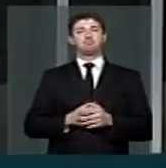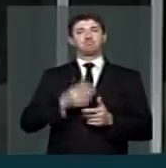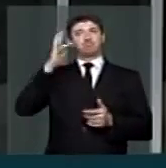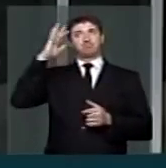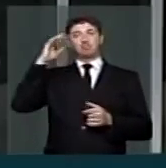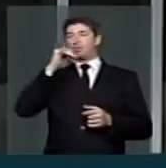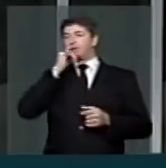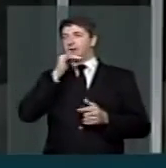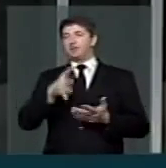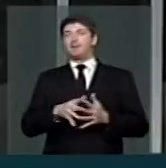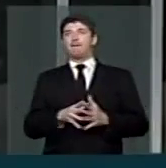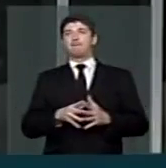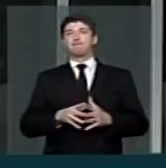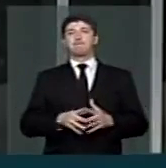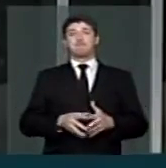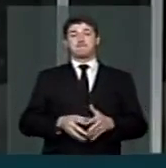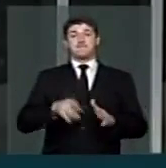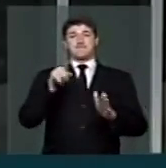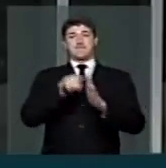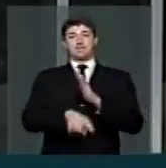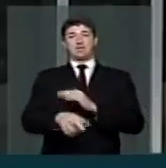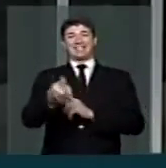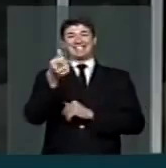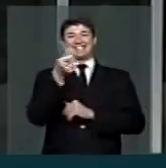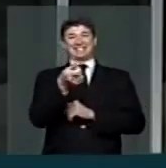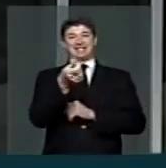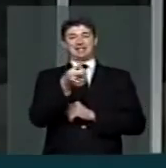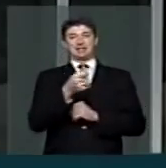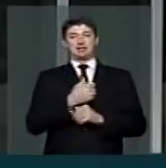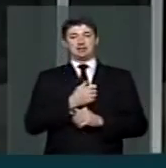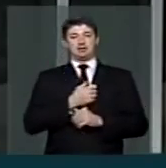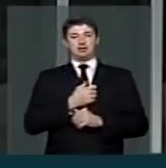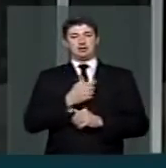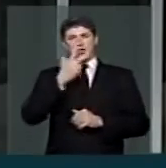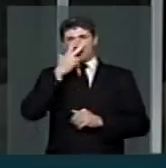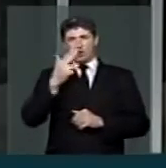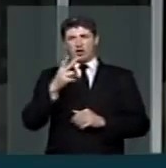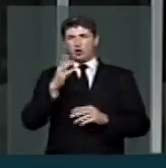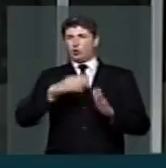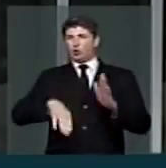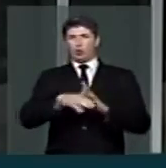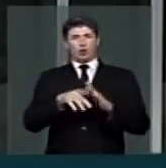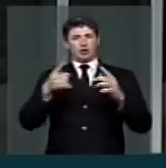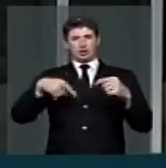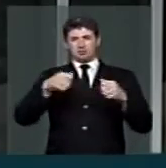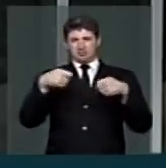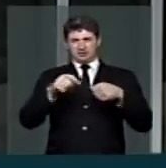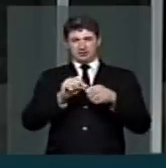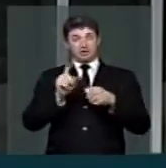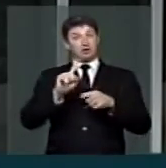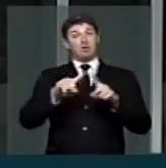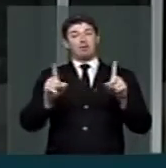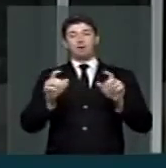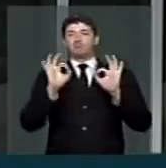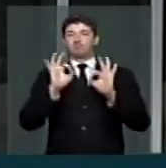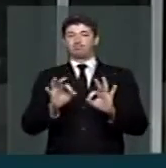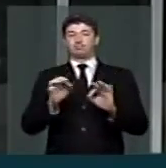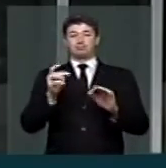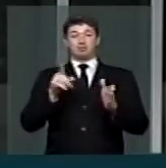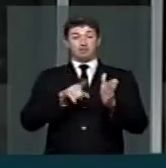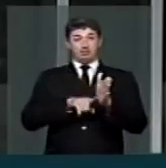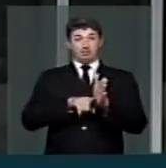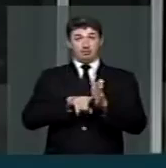exemplo, seis perguntas que me parecem, não todas as que devemos fazer, mas seguramente